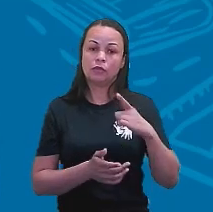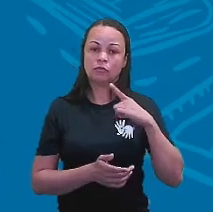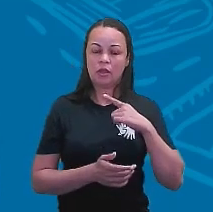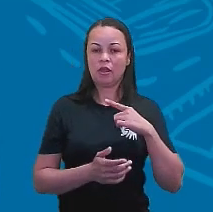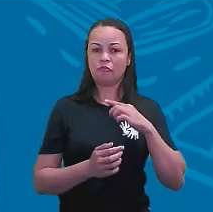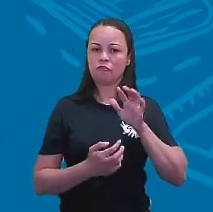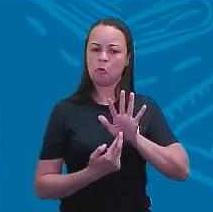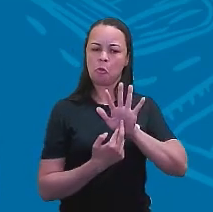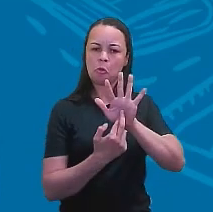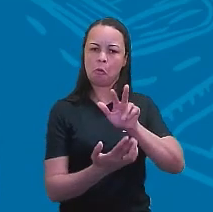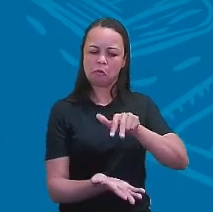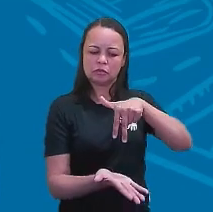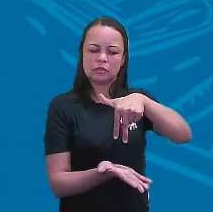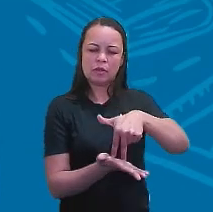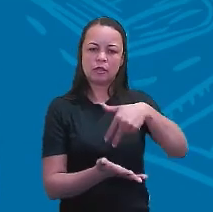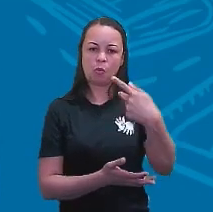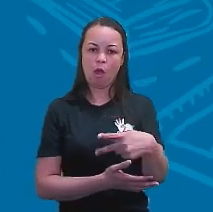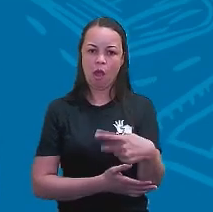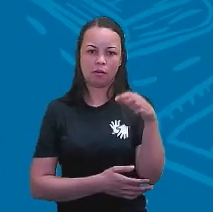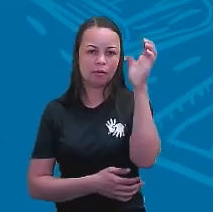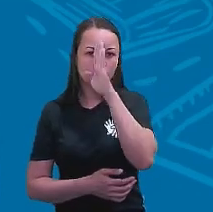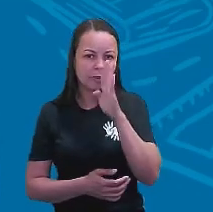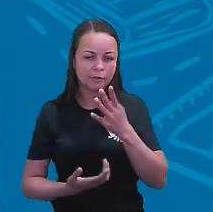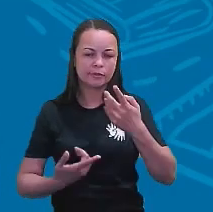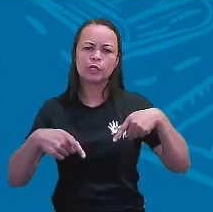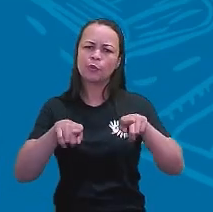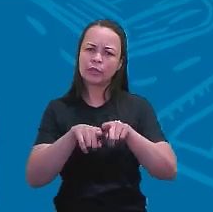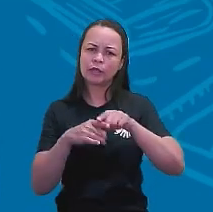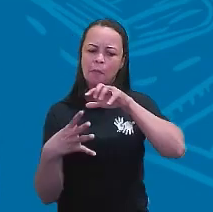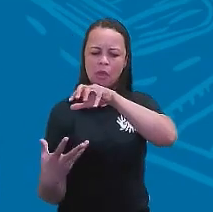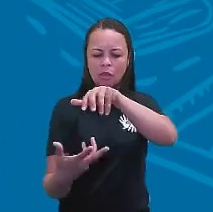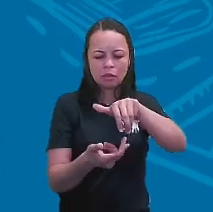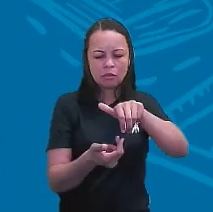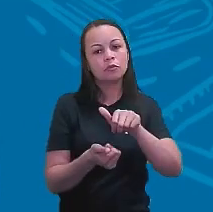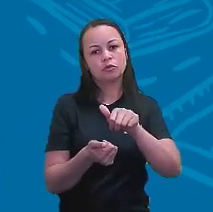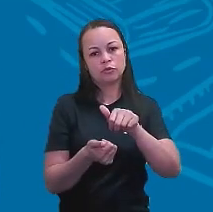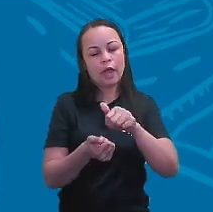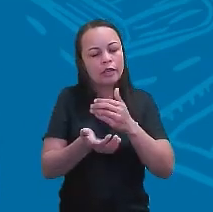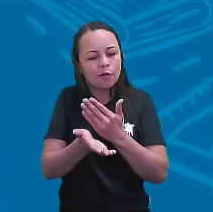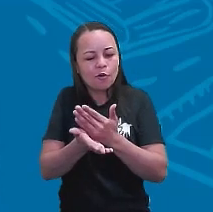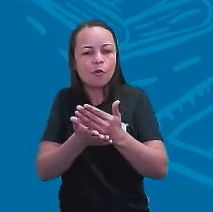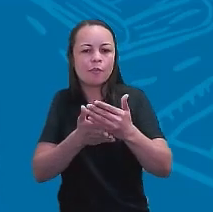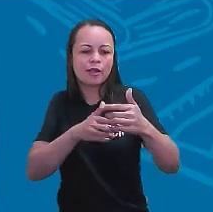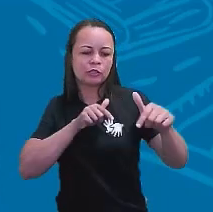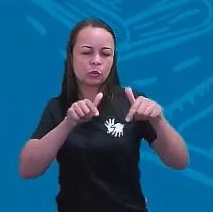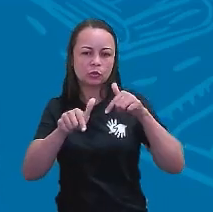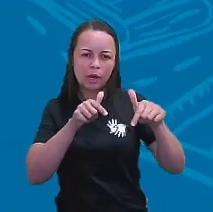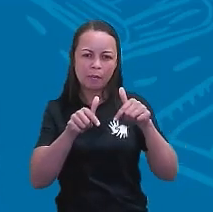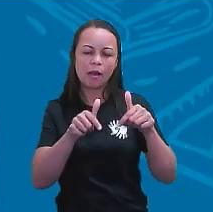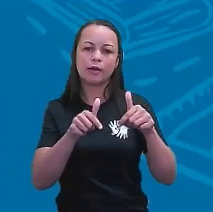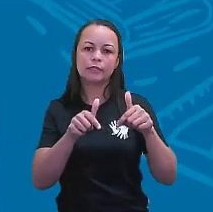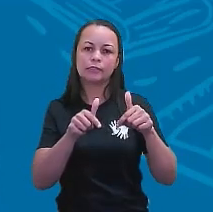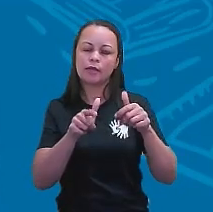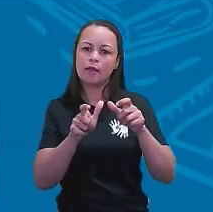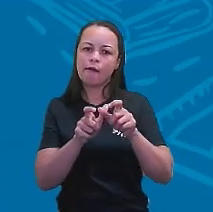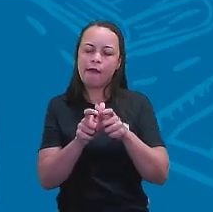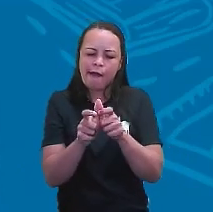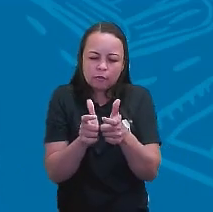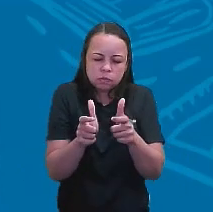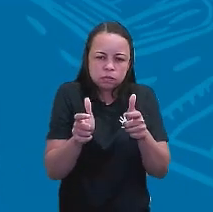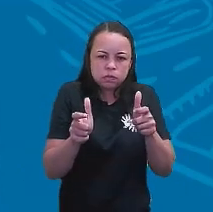Brasil quanto também mundialmente. É aí que começa o trabalho dele a ser ainda